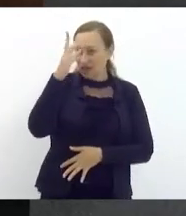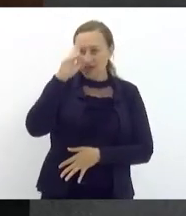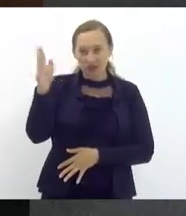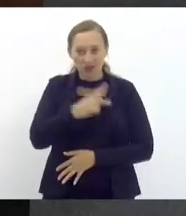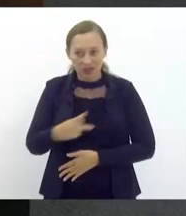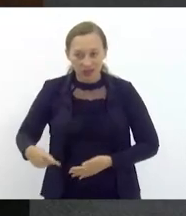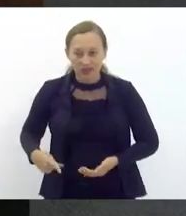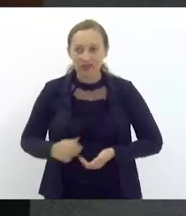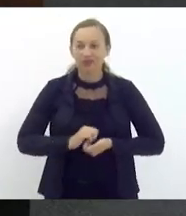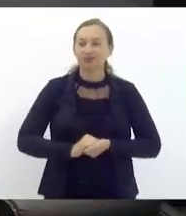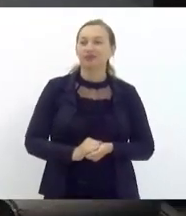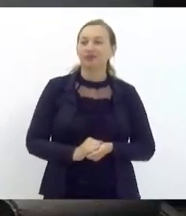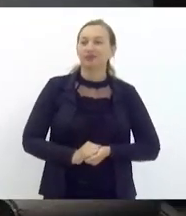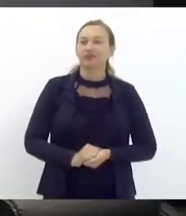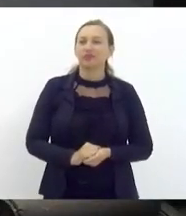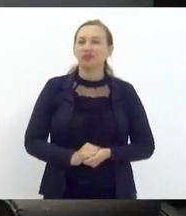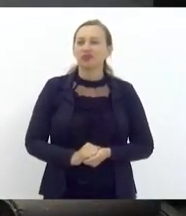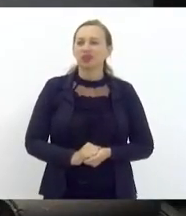presidente